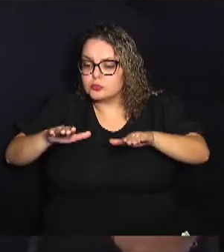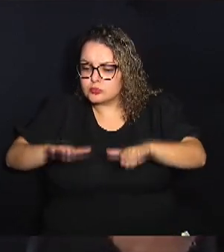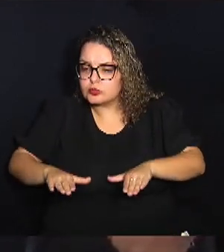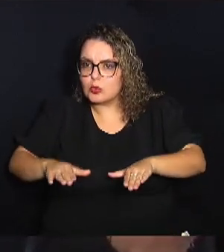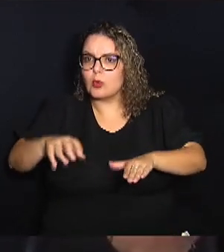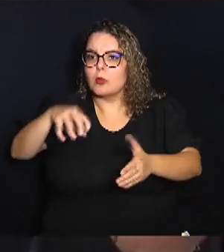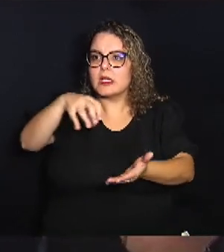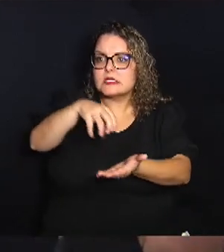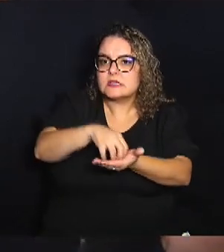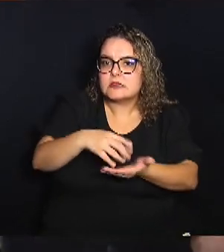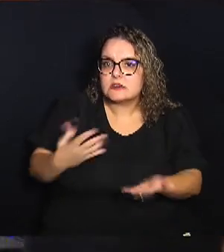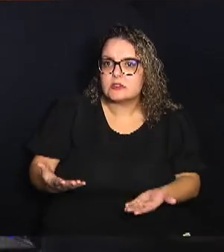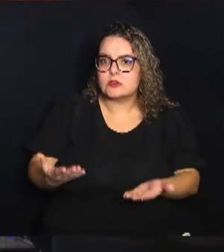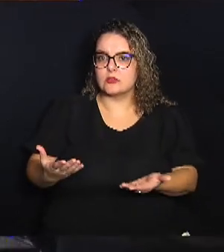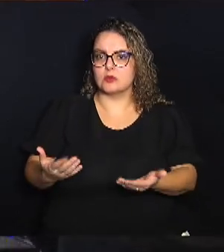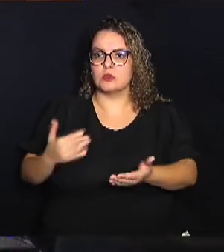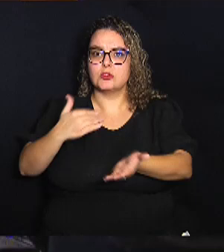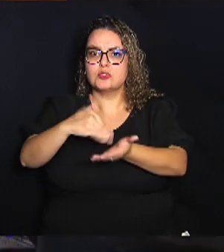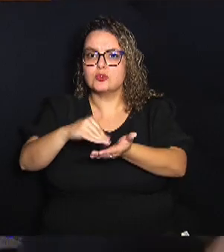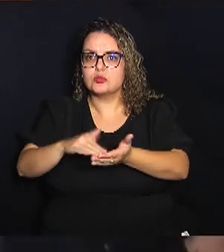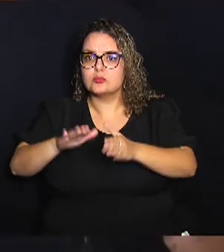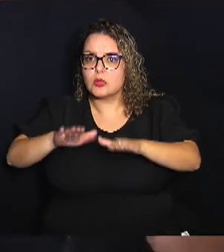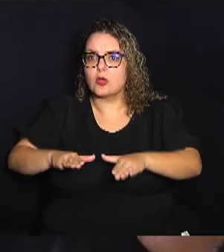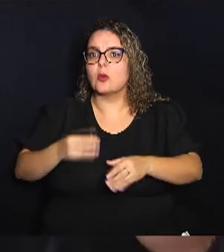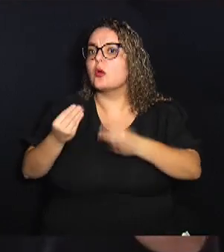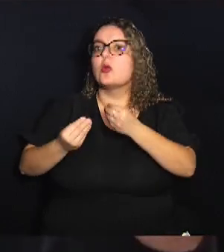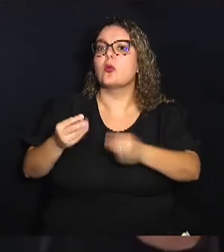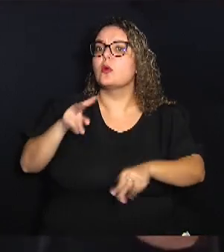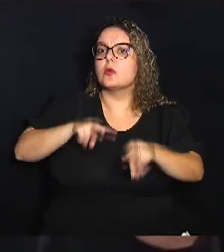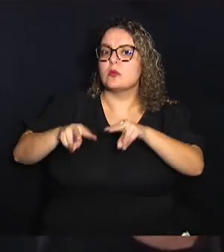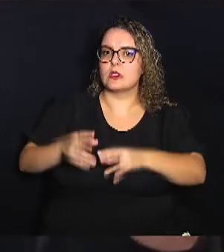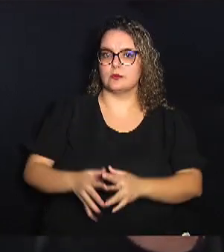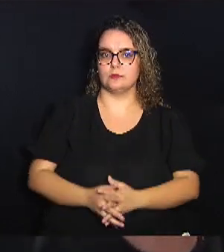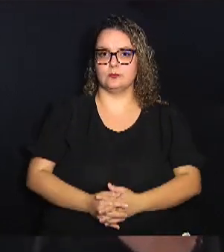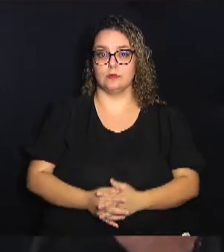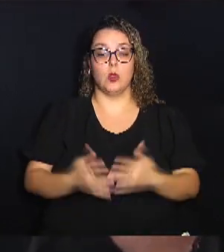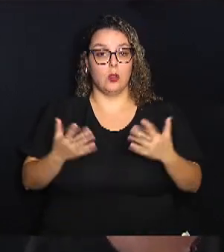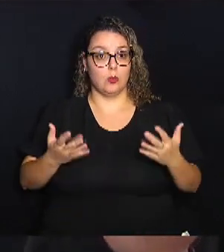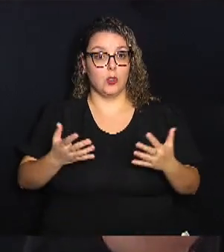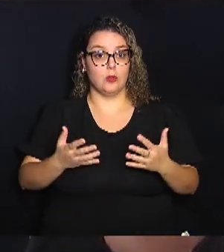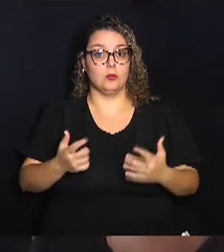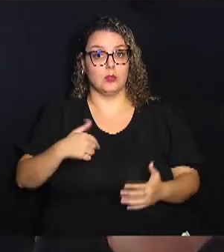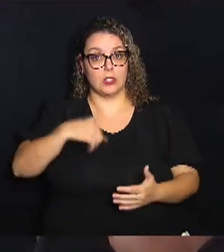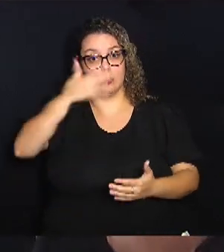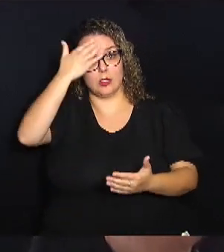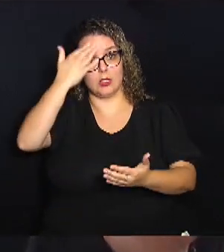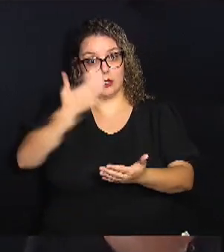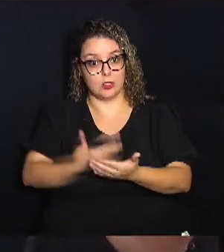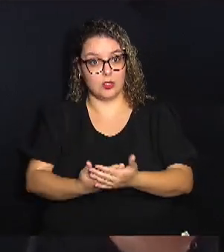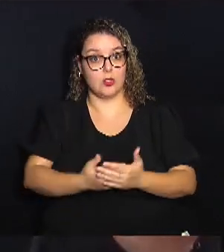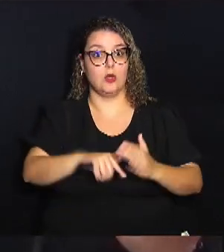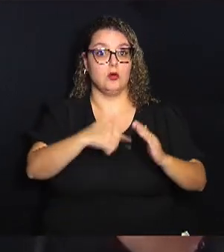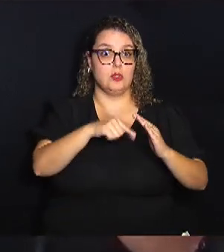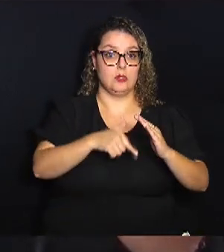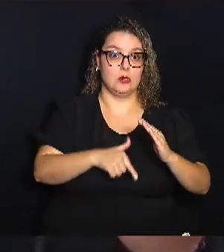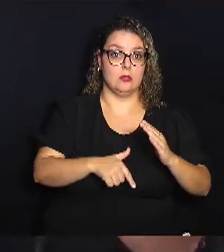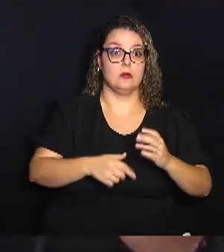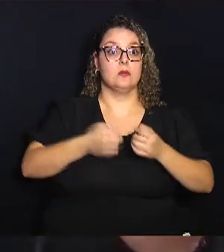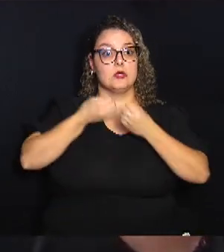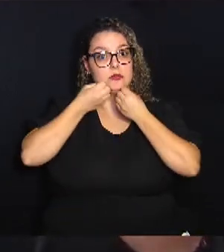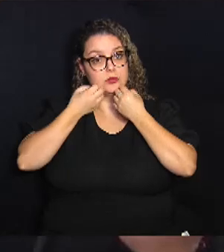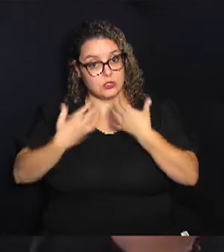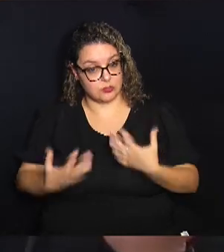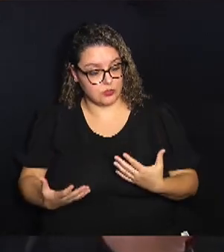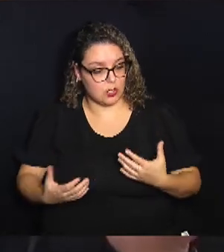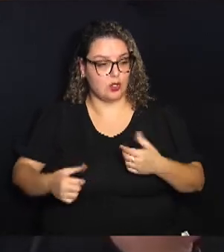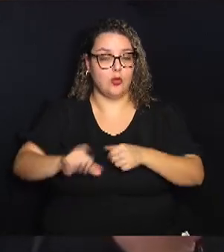uma central, um escritório físico? Como que você vê isso? Eu acredito que o home office ele faz muito bem, eu acho que